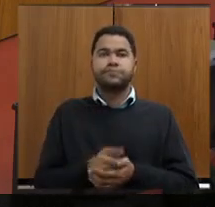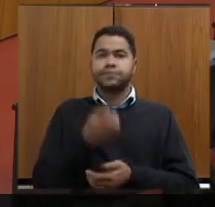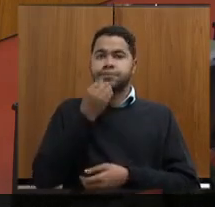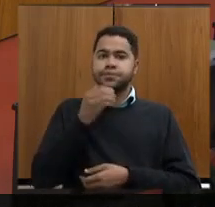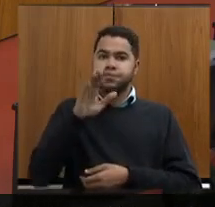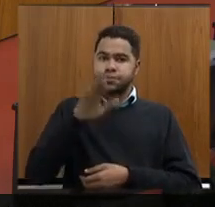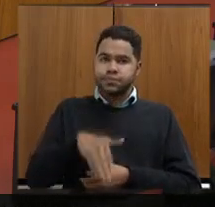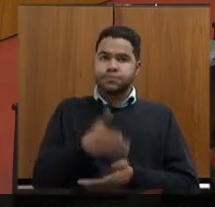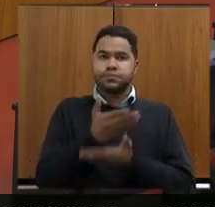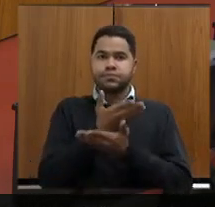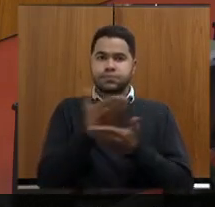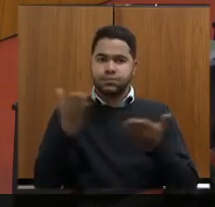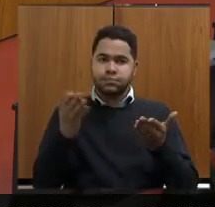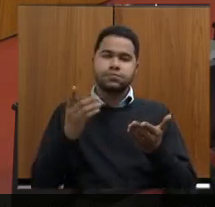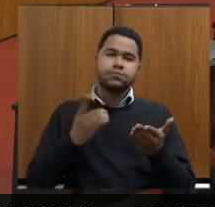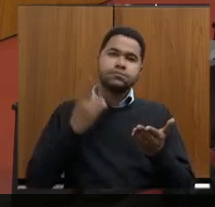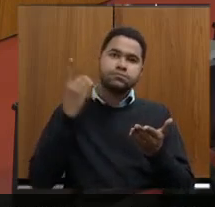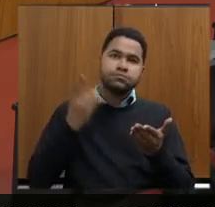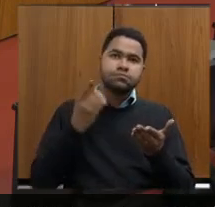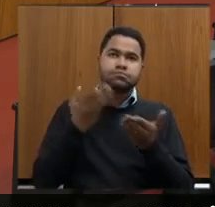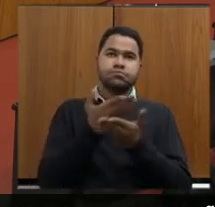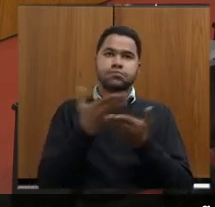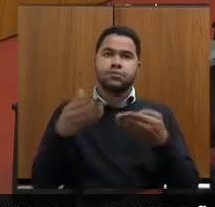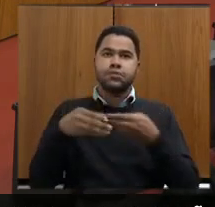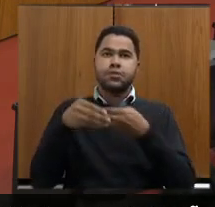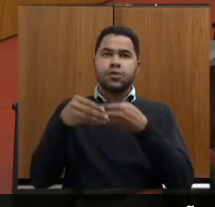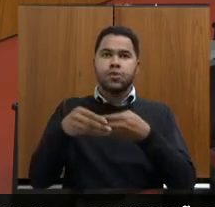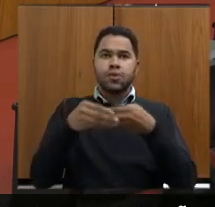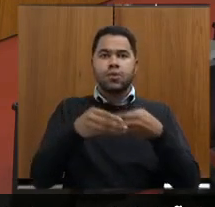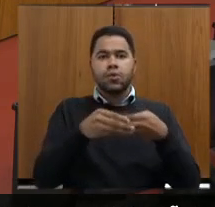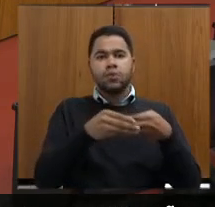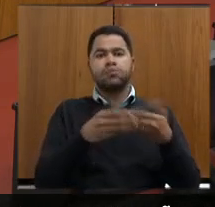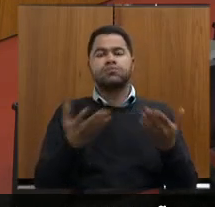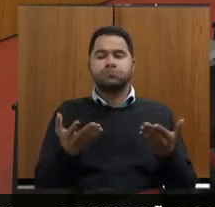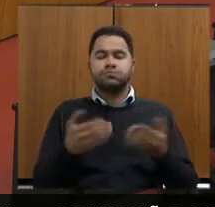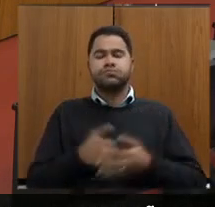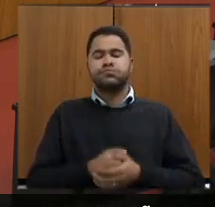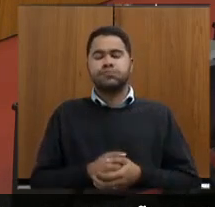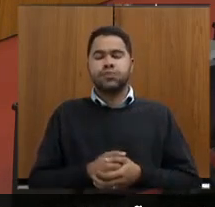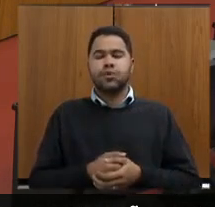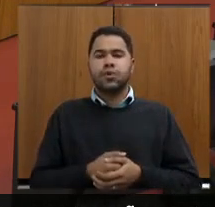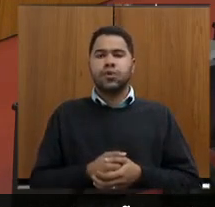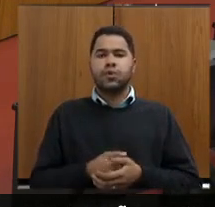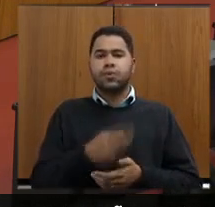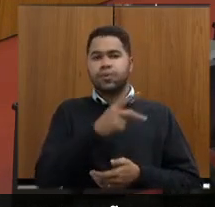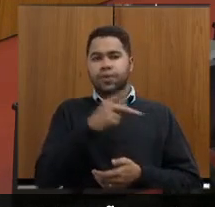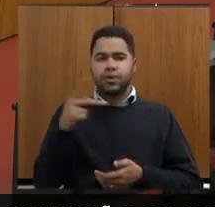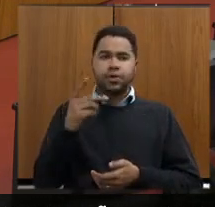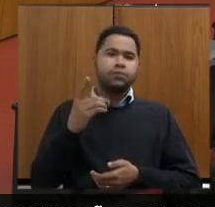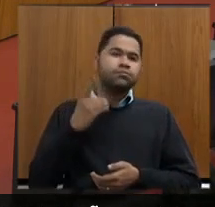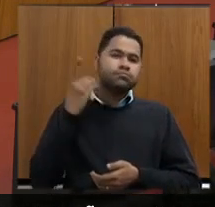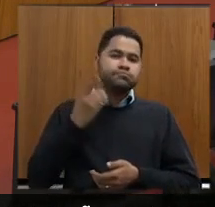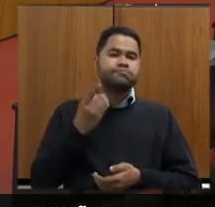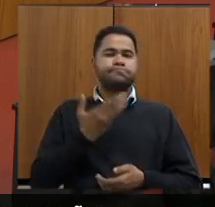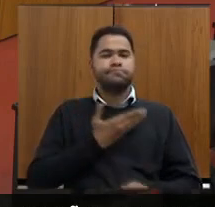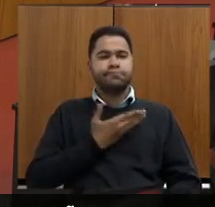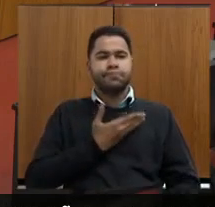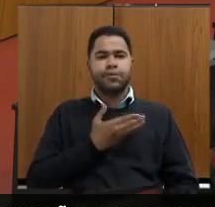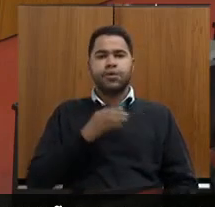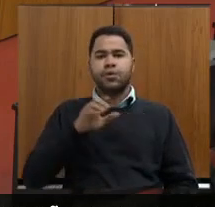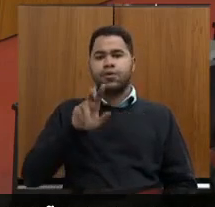tarde aos deputados deputados cumprimentos na pessoa do presidente Deputado e Companhia de